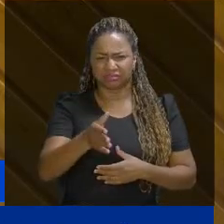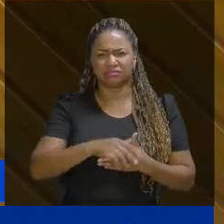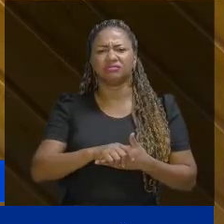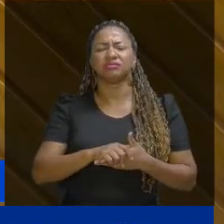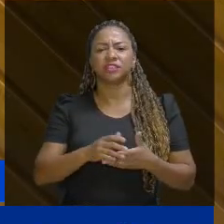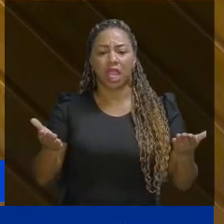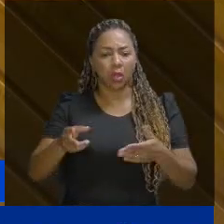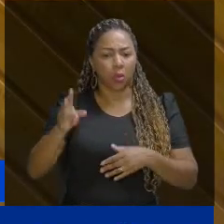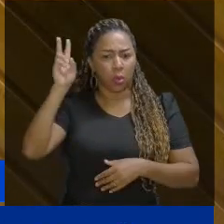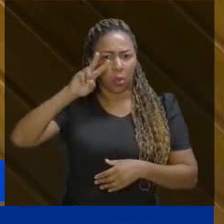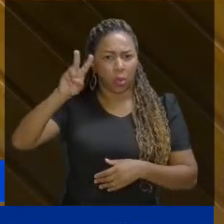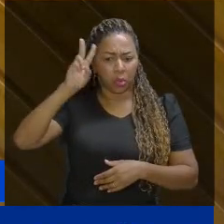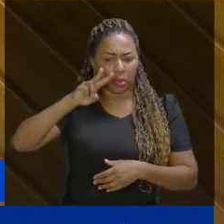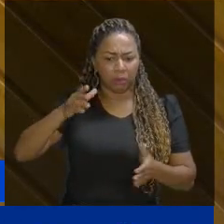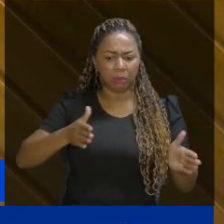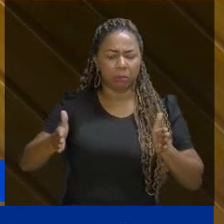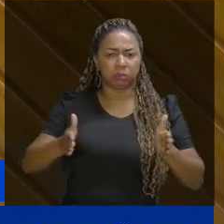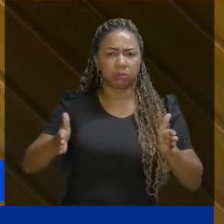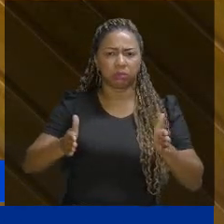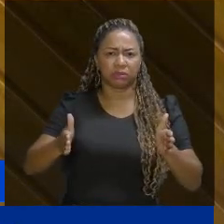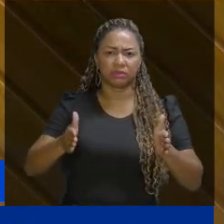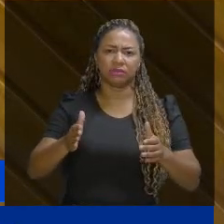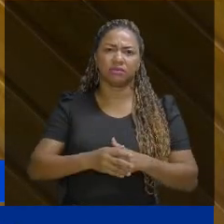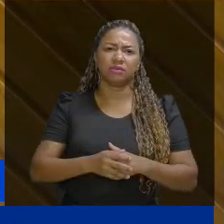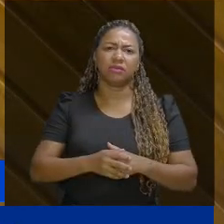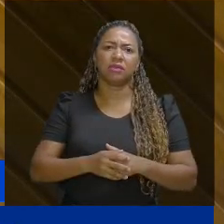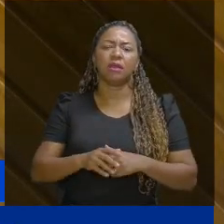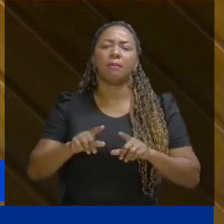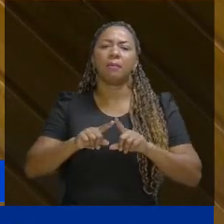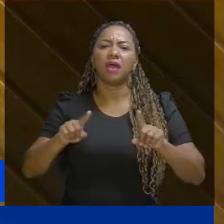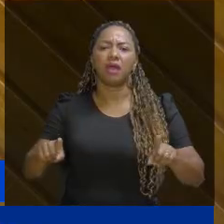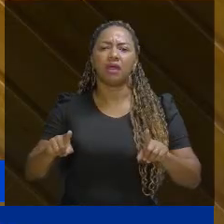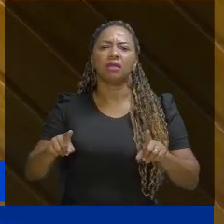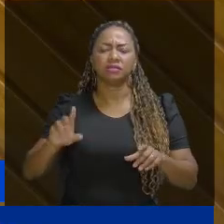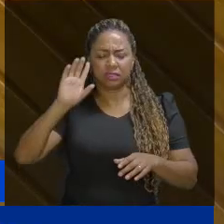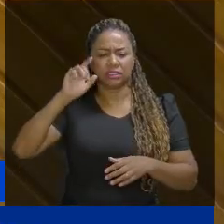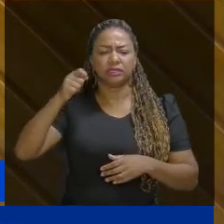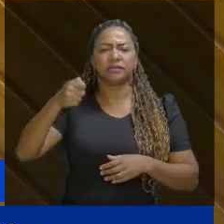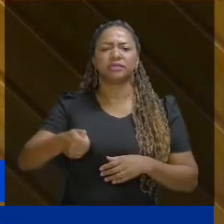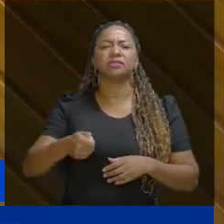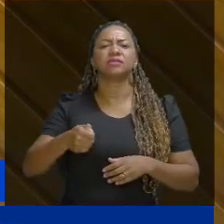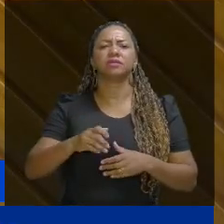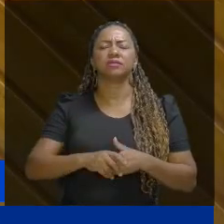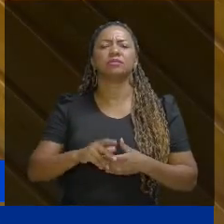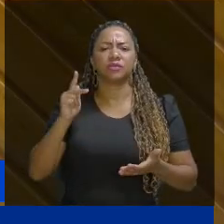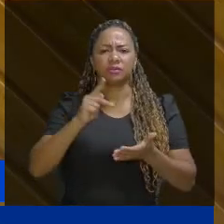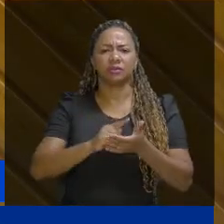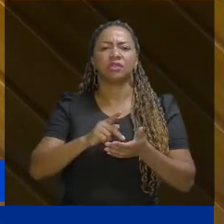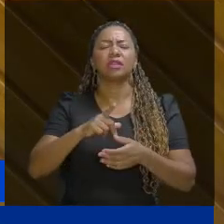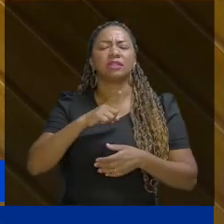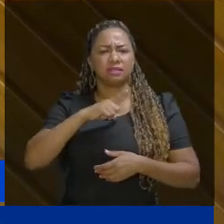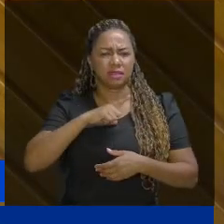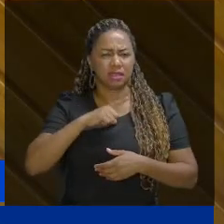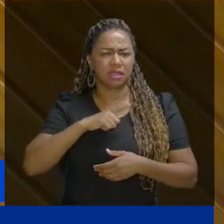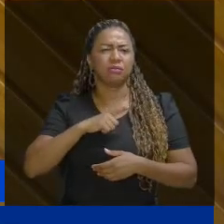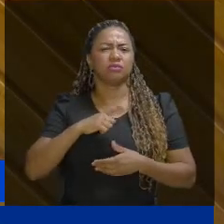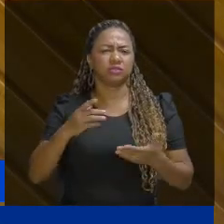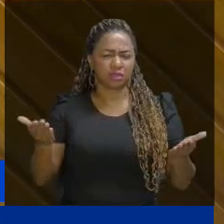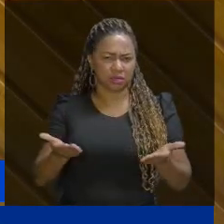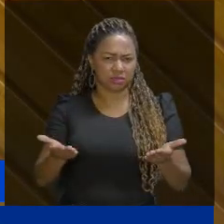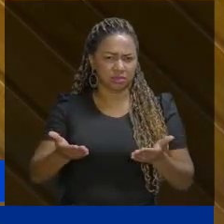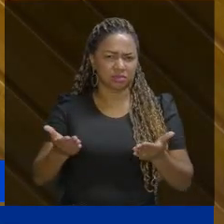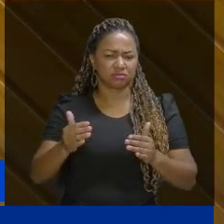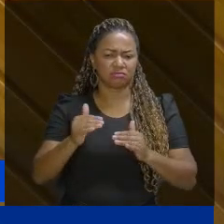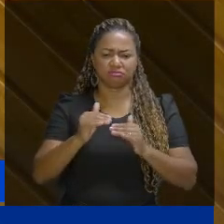dizer, nossa, mas agora eu lembrei do meu prazo lá atrás, eu vou atacar não o prazo, mas eu vou atacar a decisão, de fato, nós temos aqui